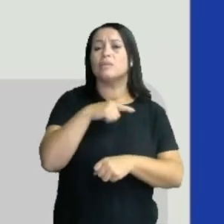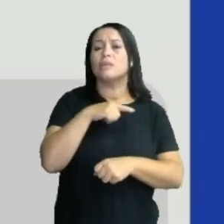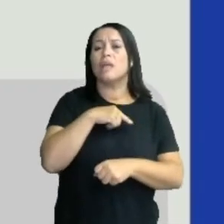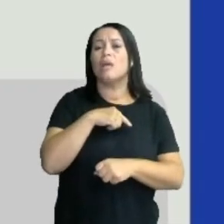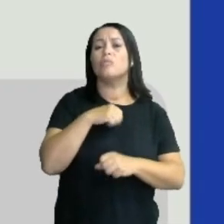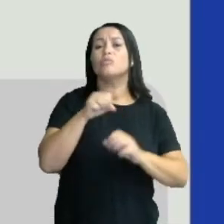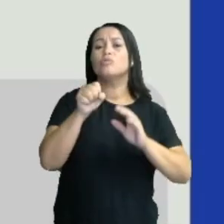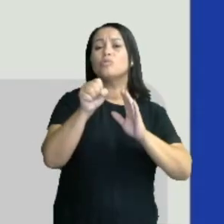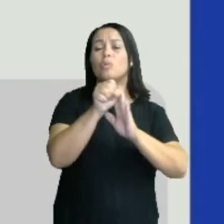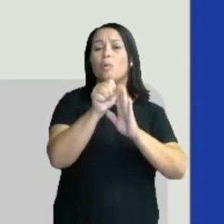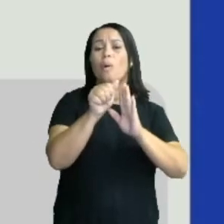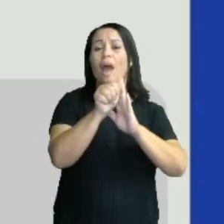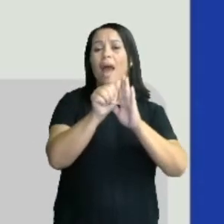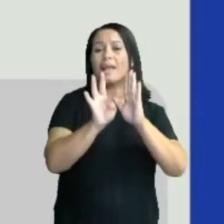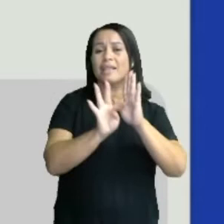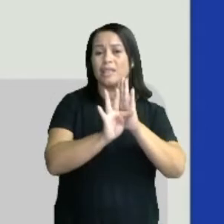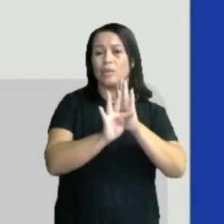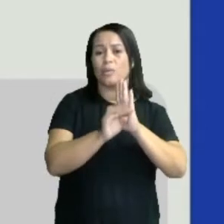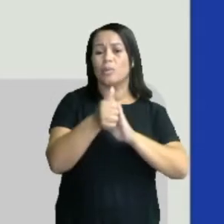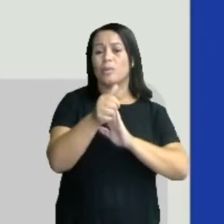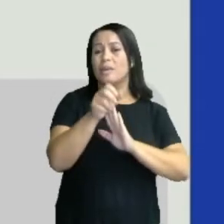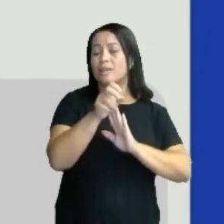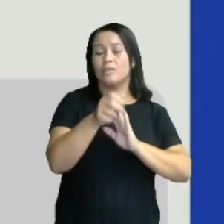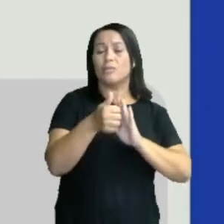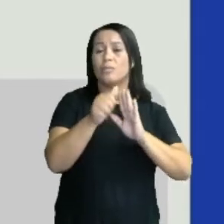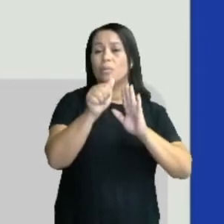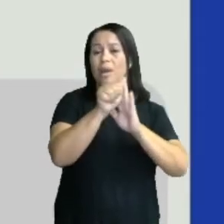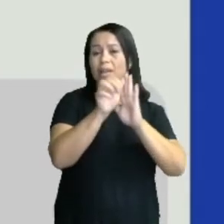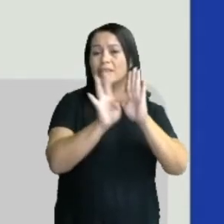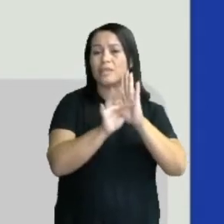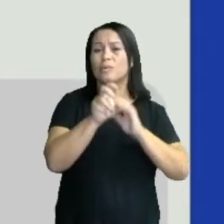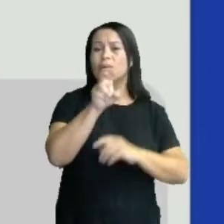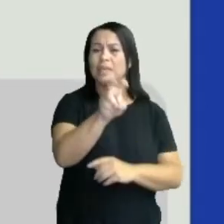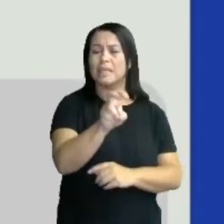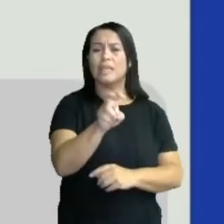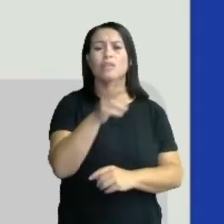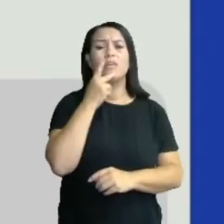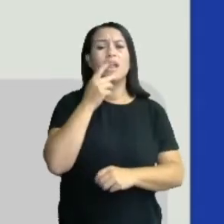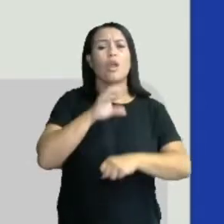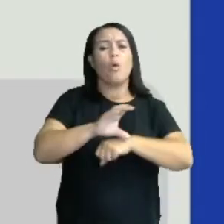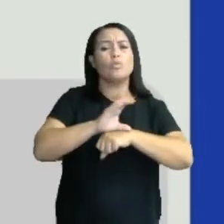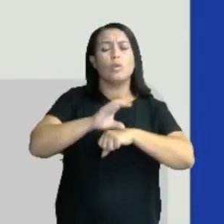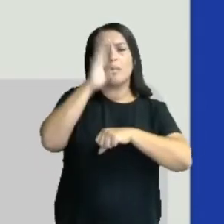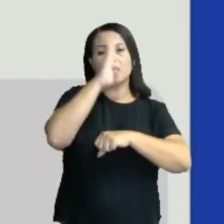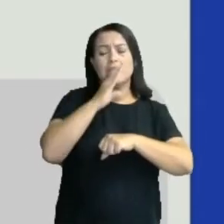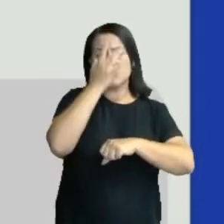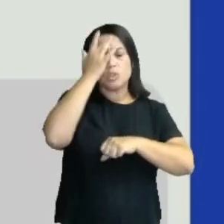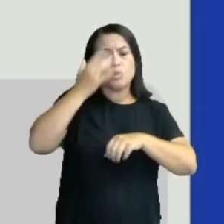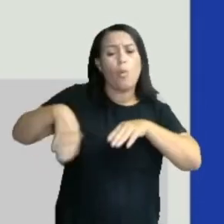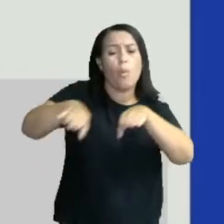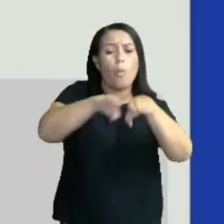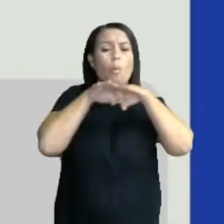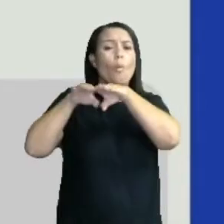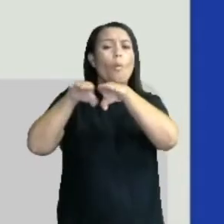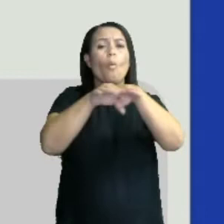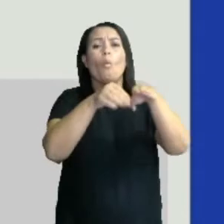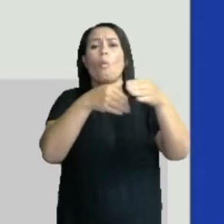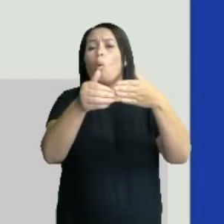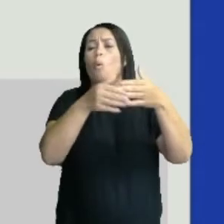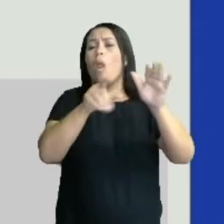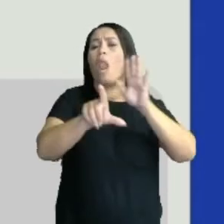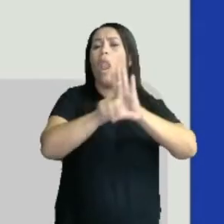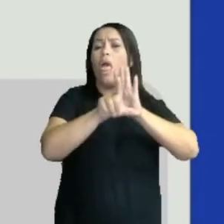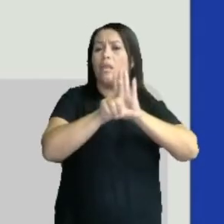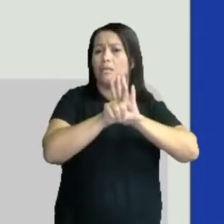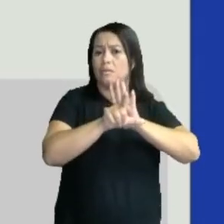5º da nossa Constituição brasileira, que todos são iguais perante a lei, sem distinção de qualquer